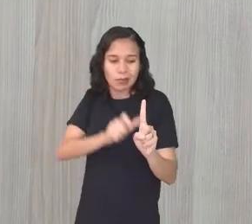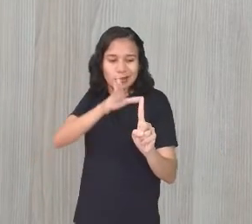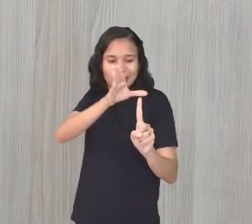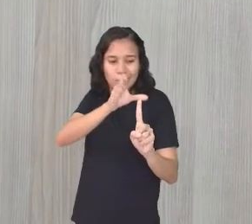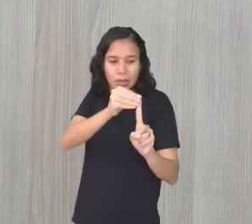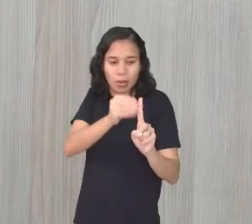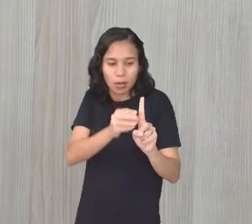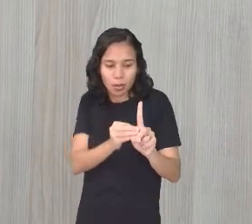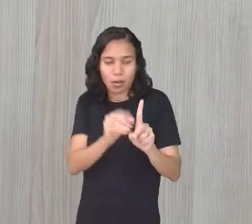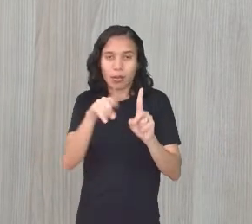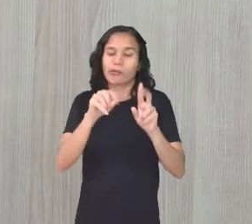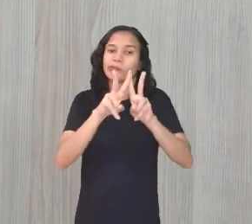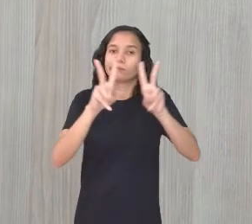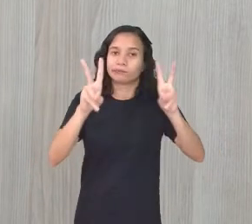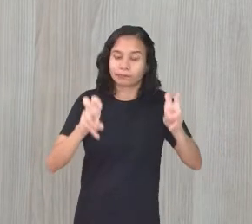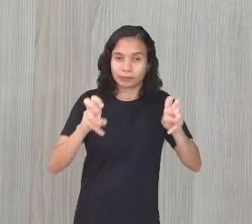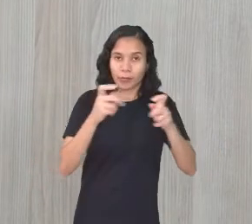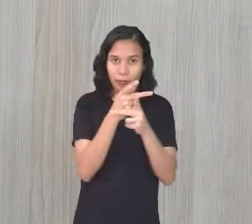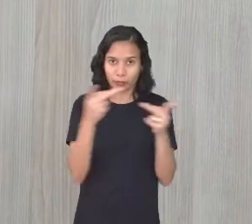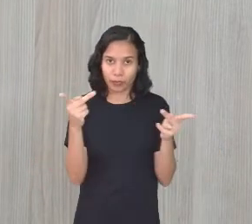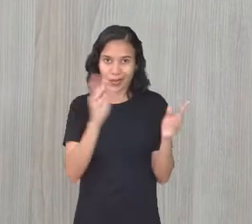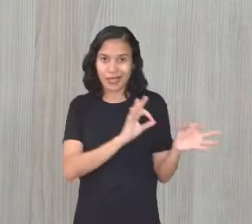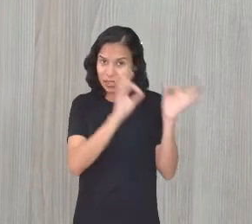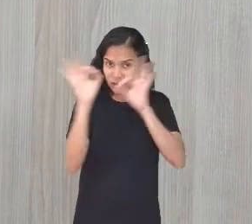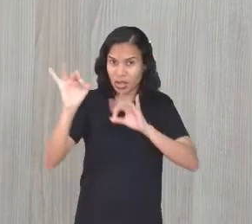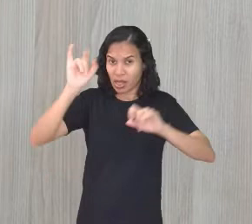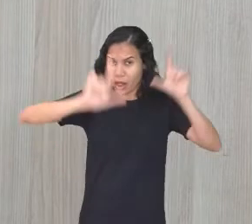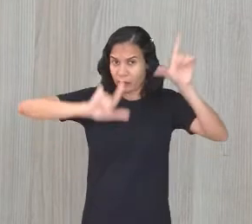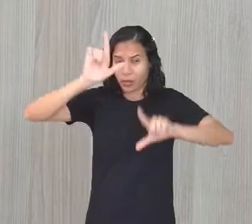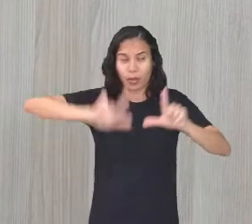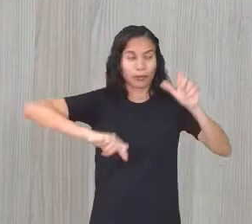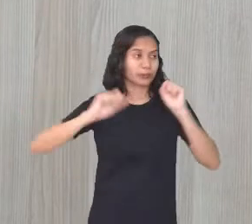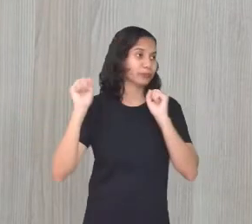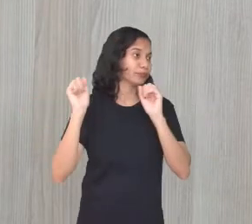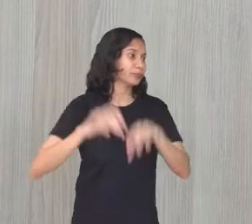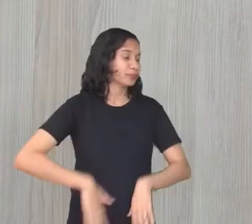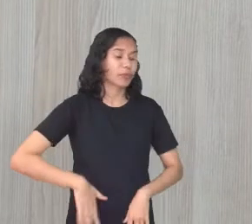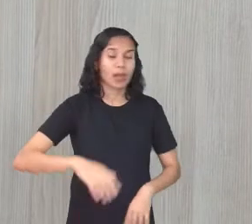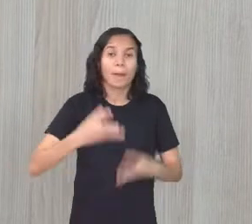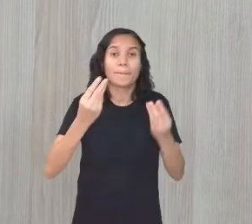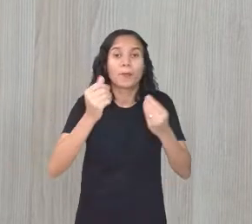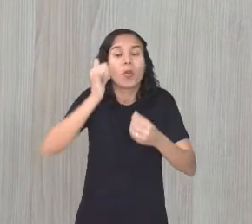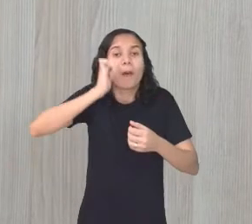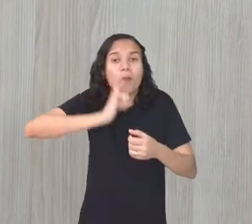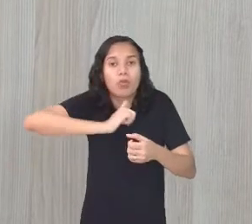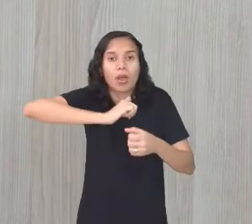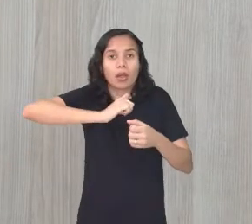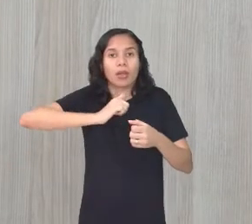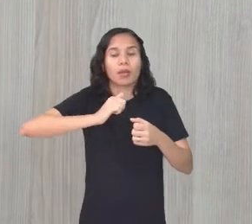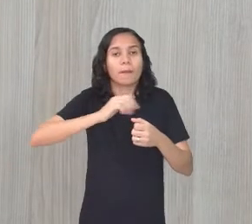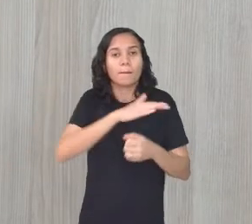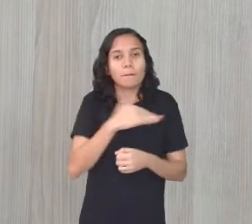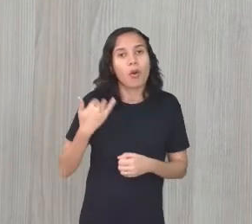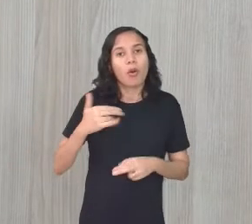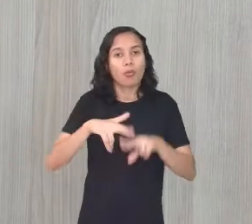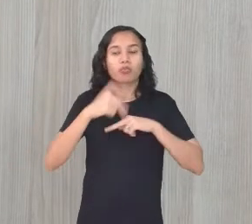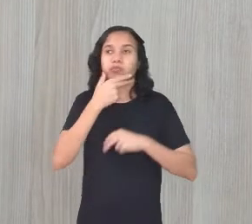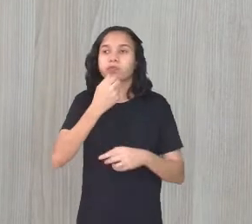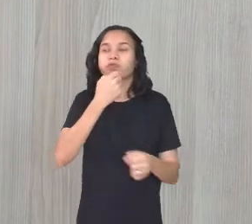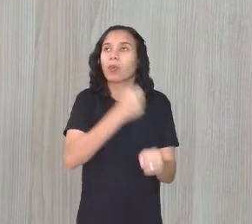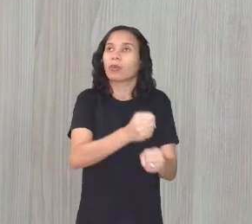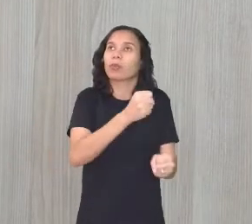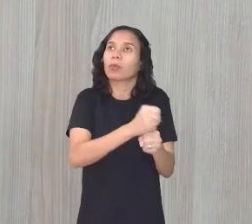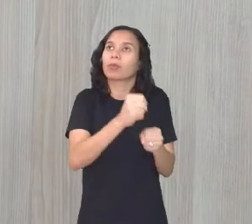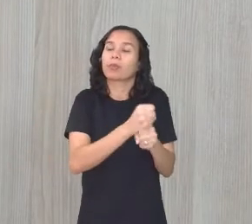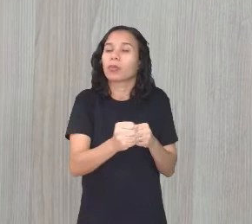que nós vemos, se você assistir jornal, o feminicídio ele está crescendo muito. Então, é importante que